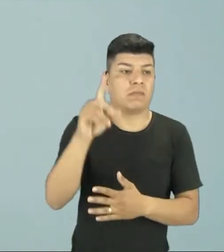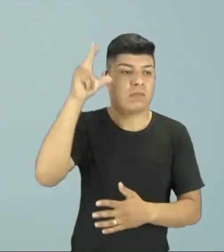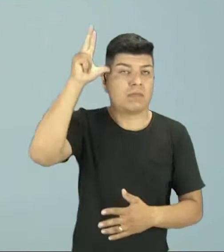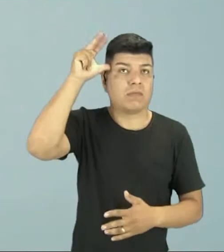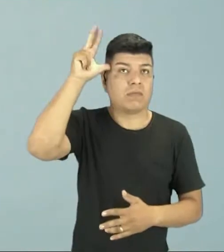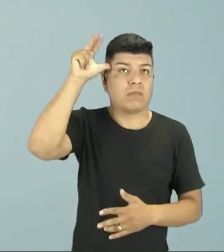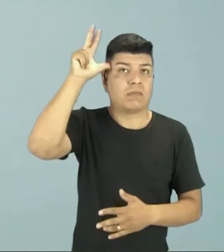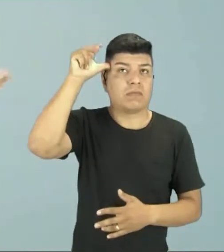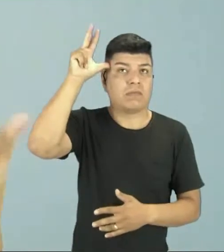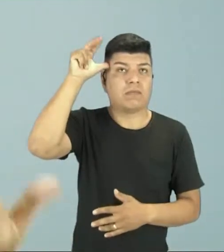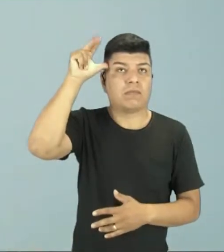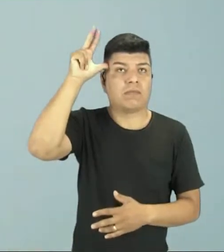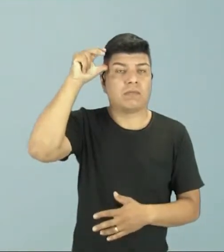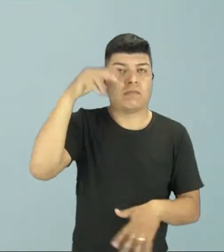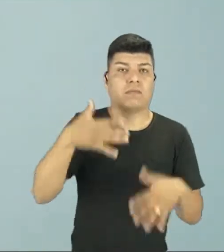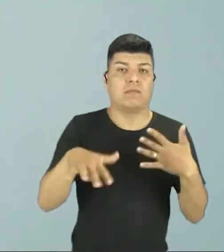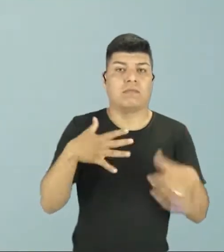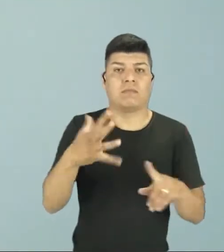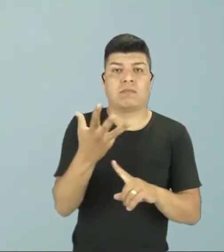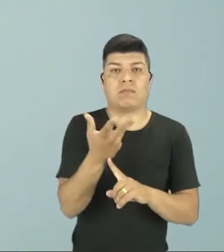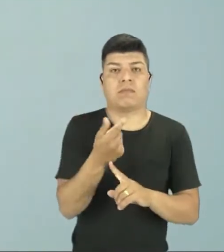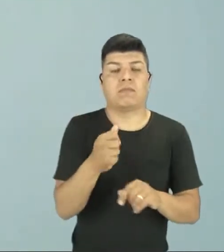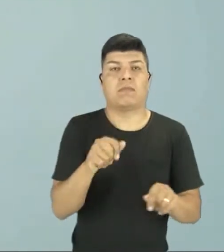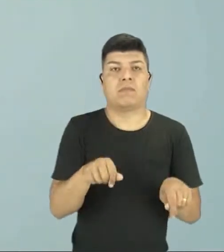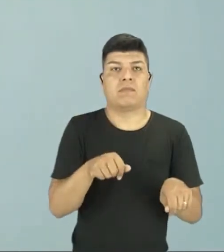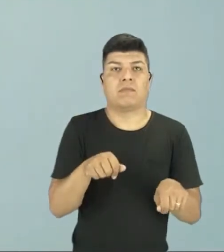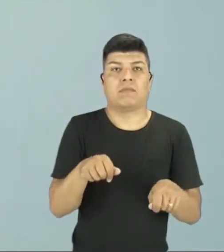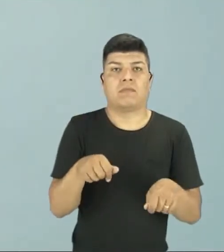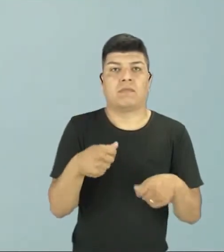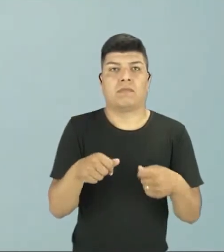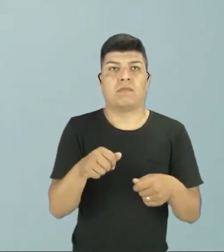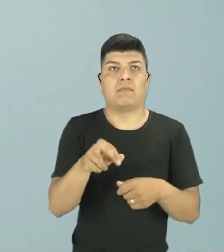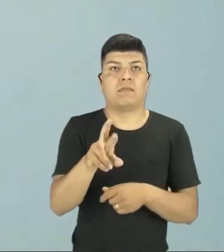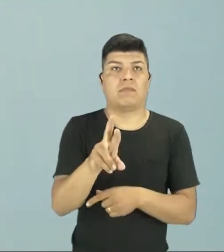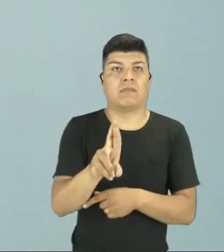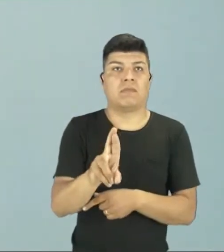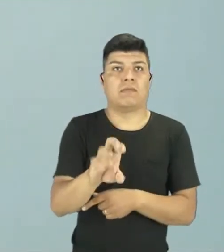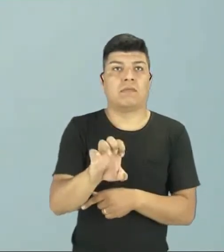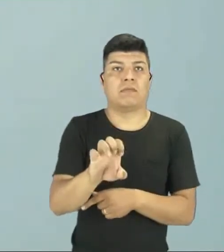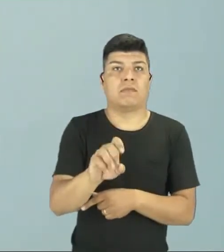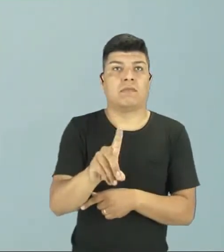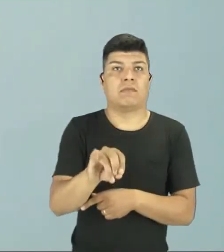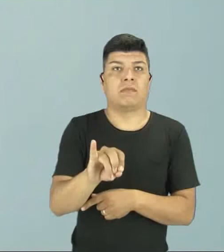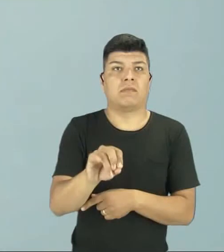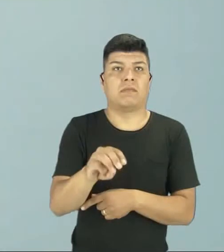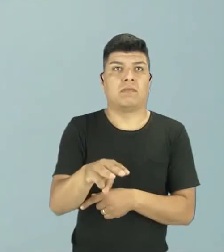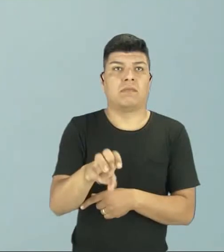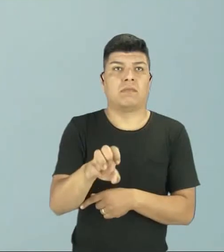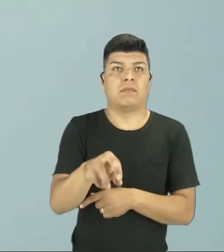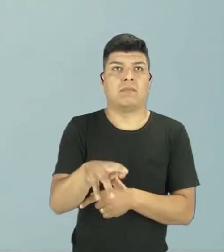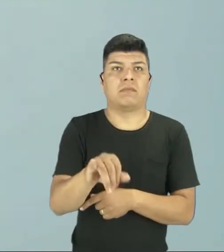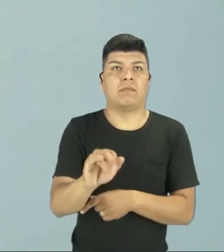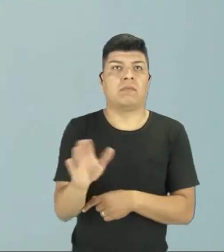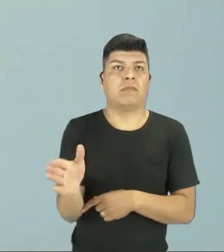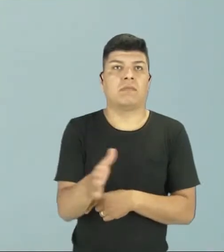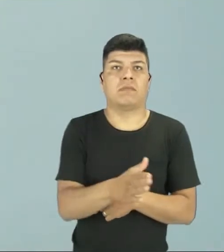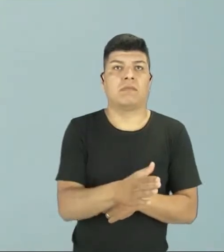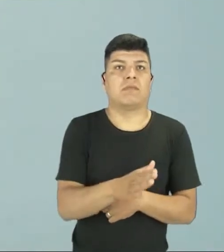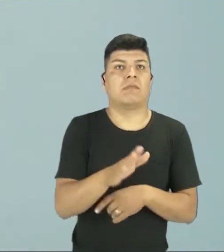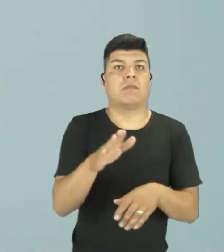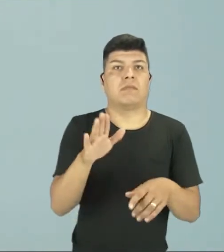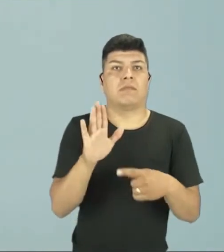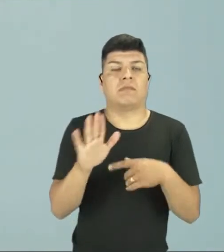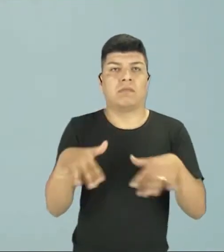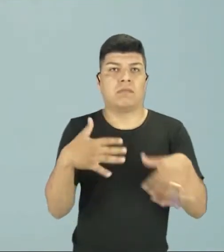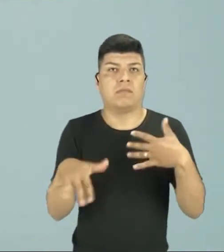exatamente. Aquele movimento artístico que trabalhava com os handmaids, né? Encabeçado aí pelo Marcel Duchamp, que foi